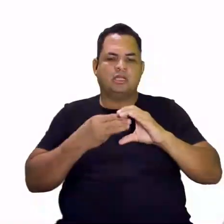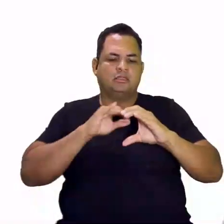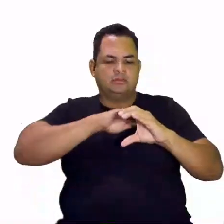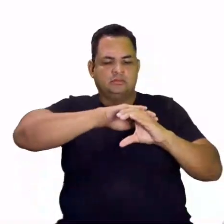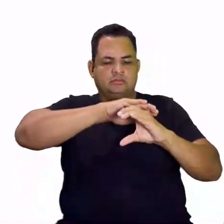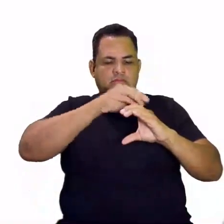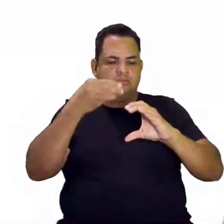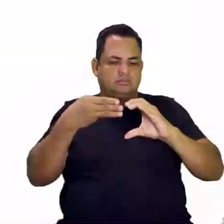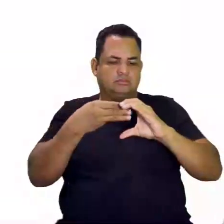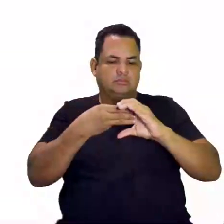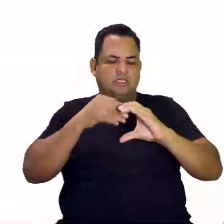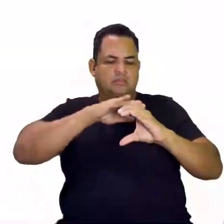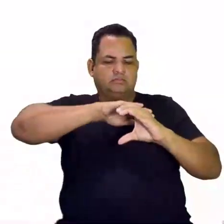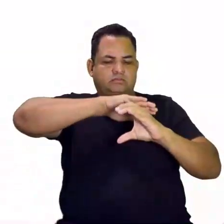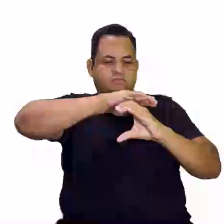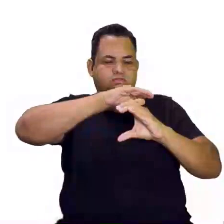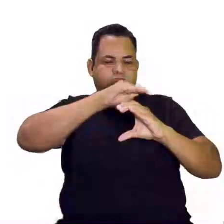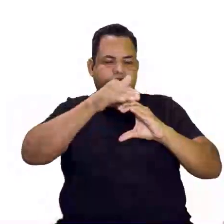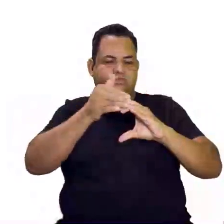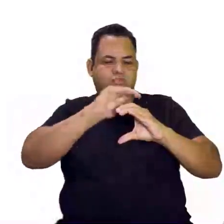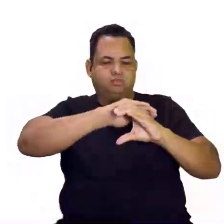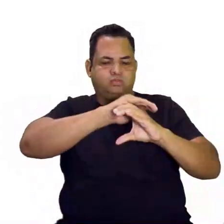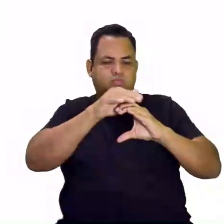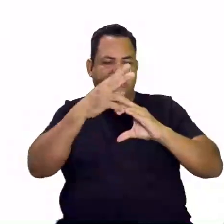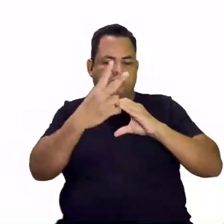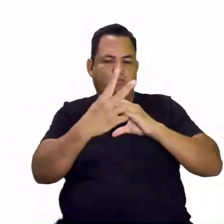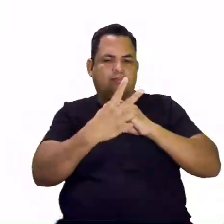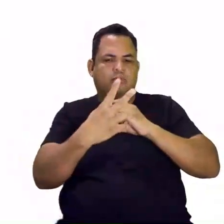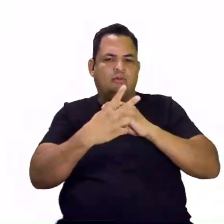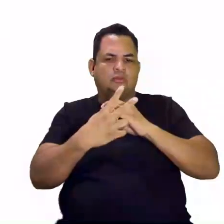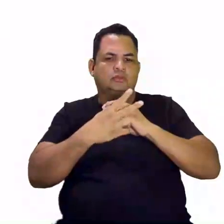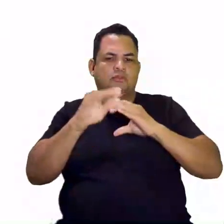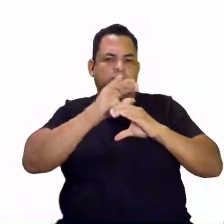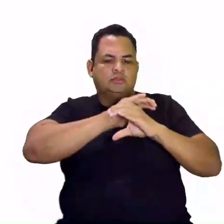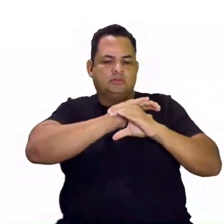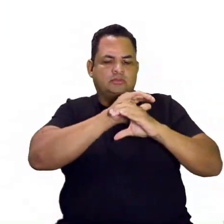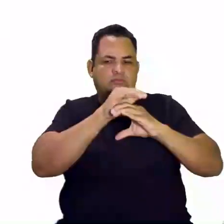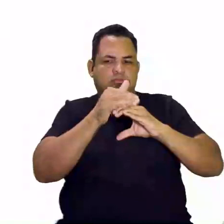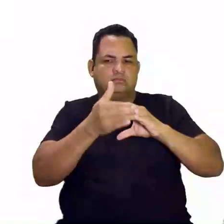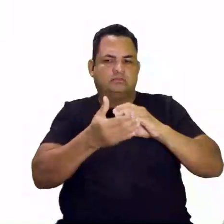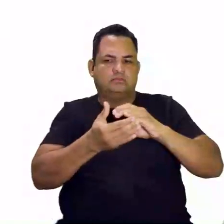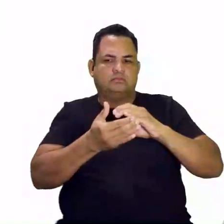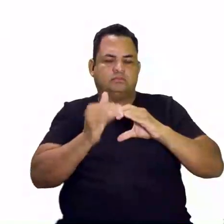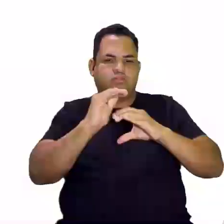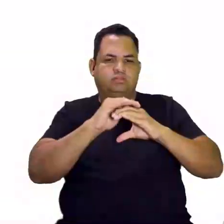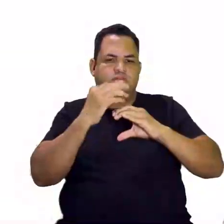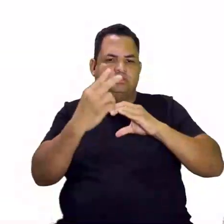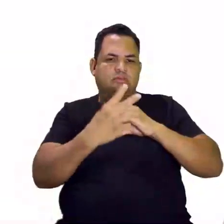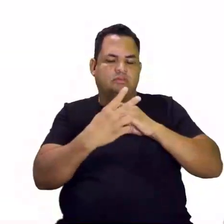Né? O que vai envolver, que vai proteger, como se fosse um murozinho, tá?